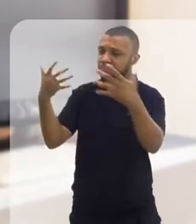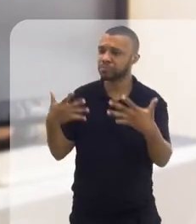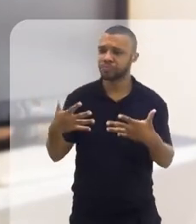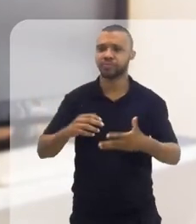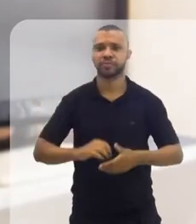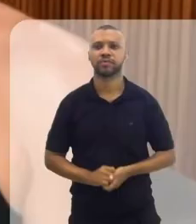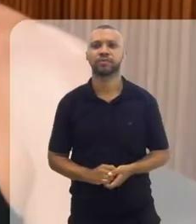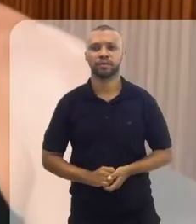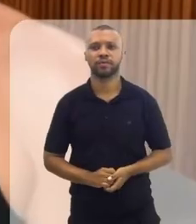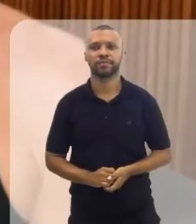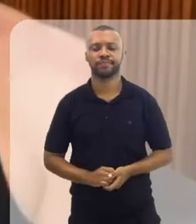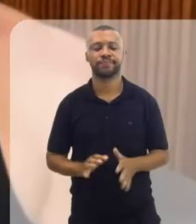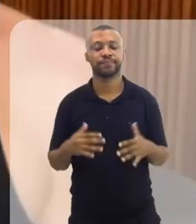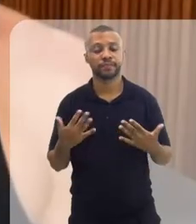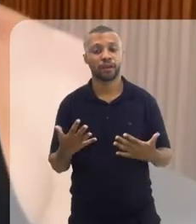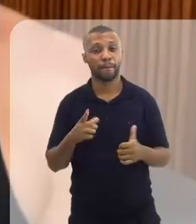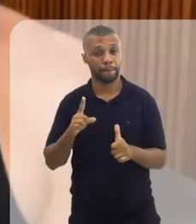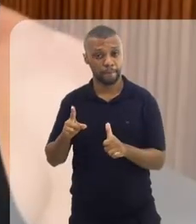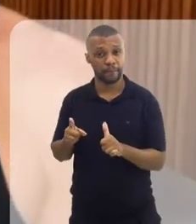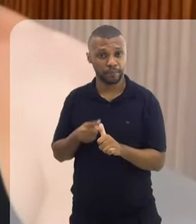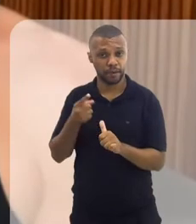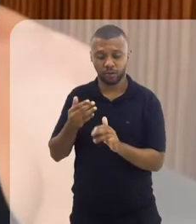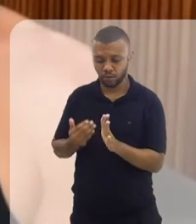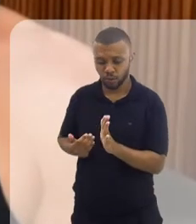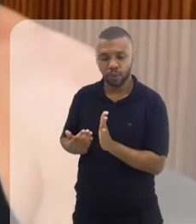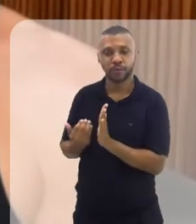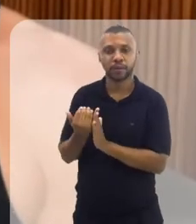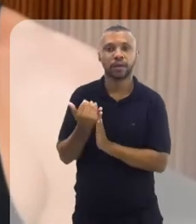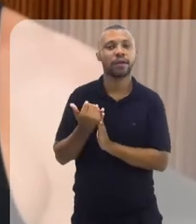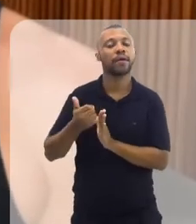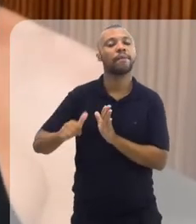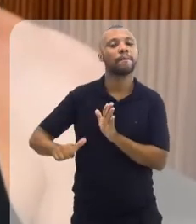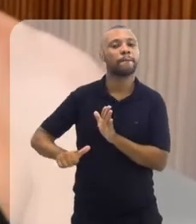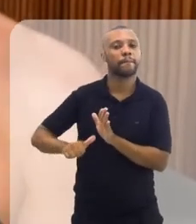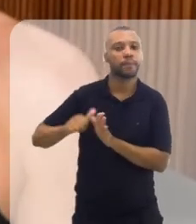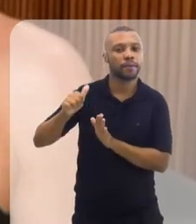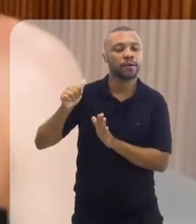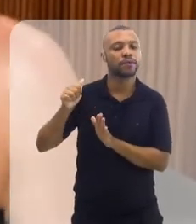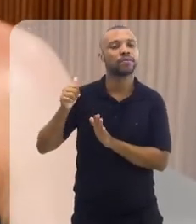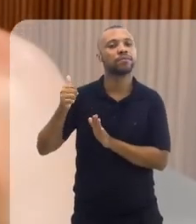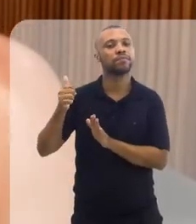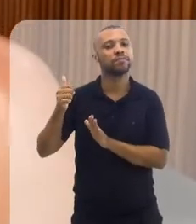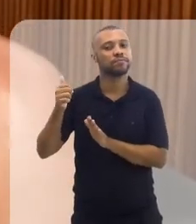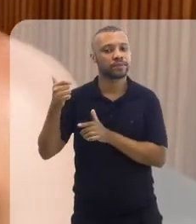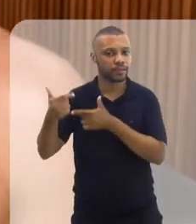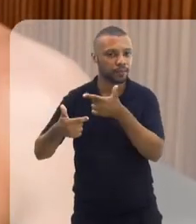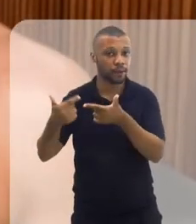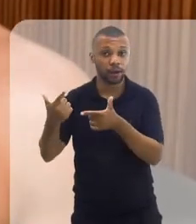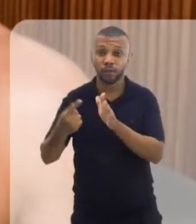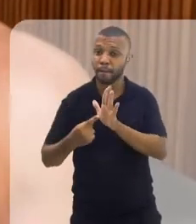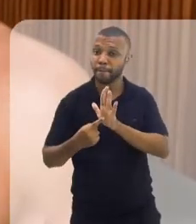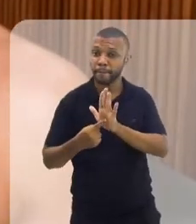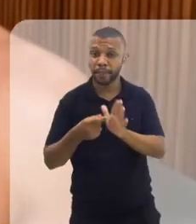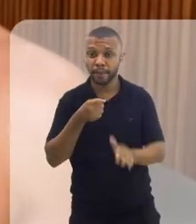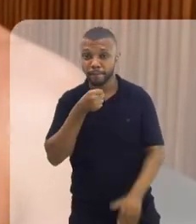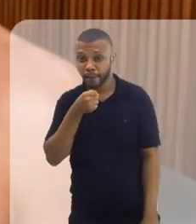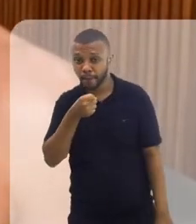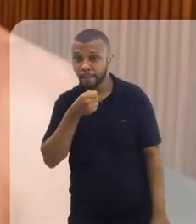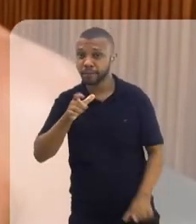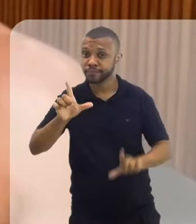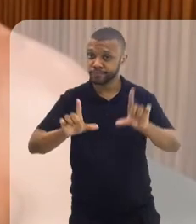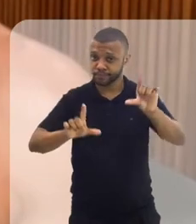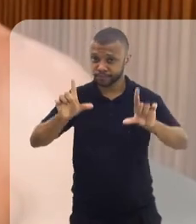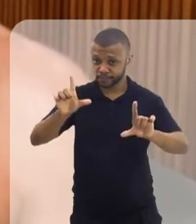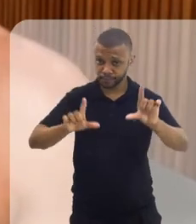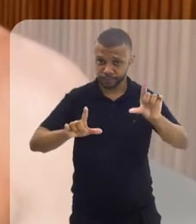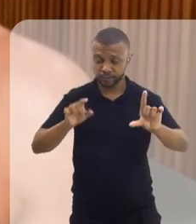histórias? O primeiro, eu comecei, o meu primeiro programa que eu apresentei na TV